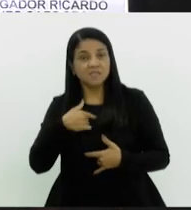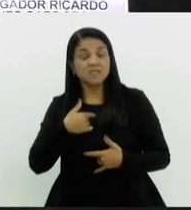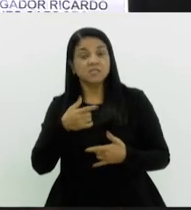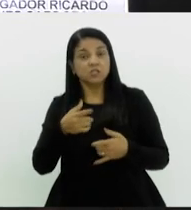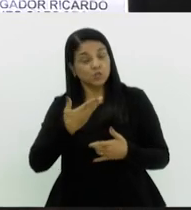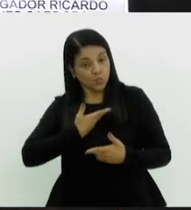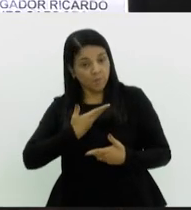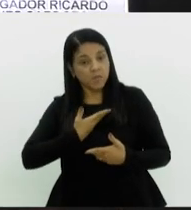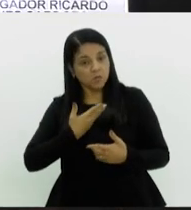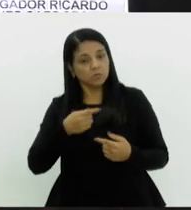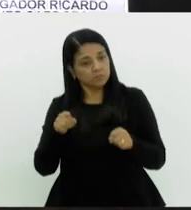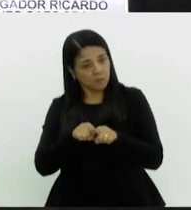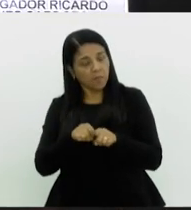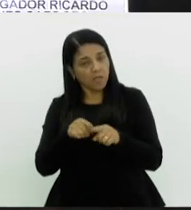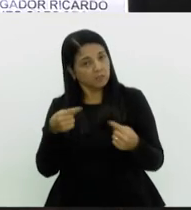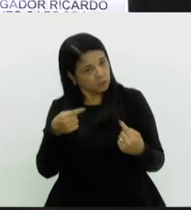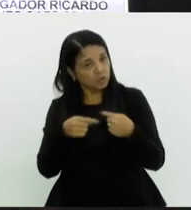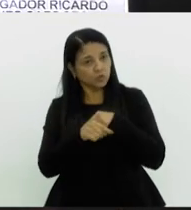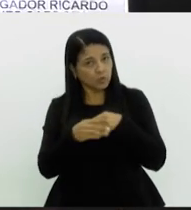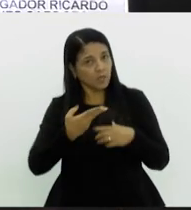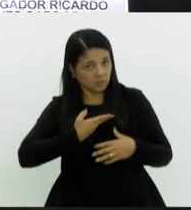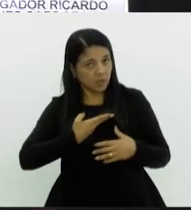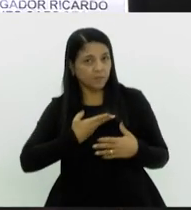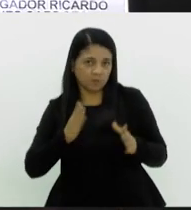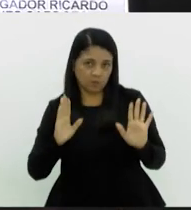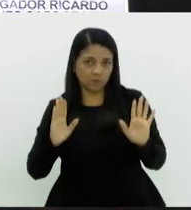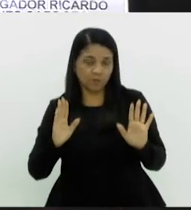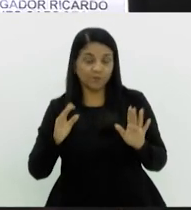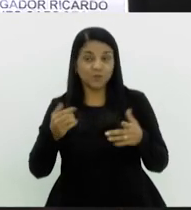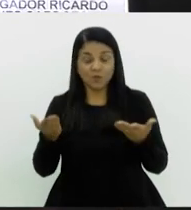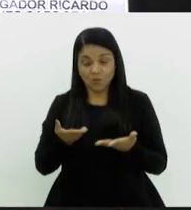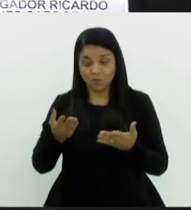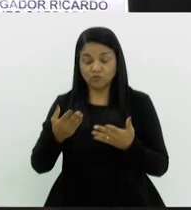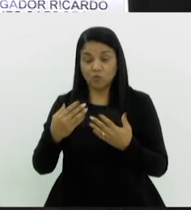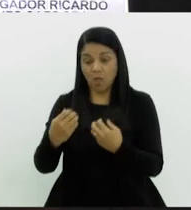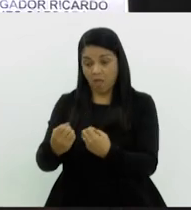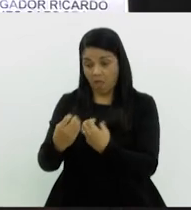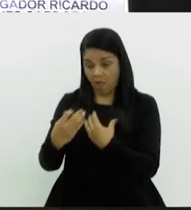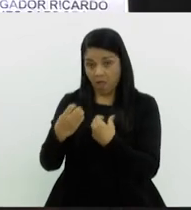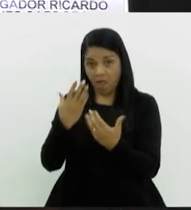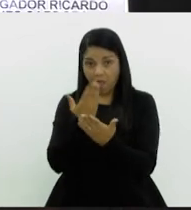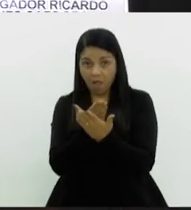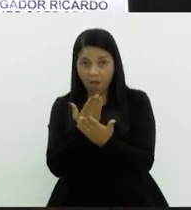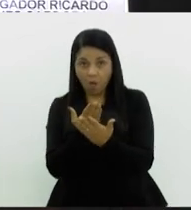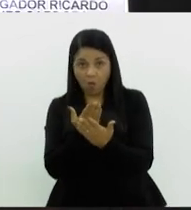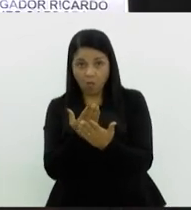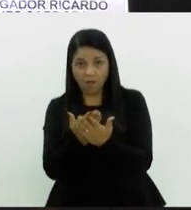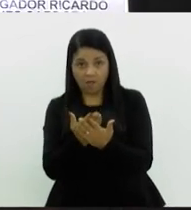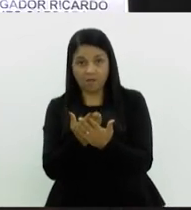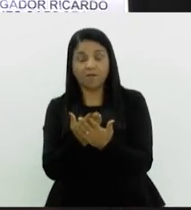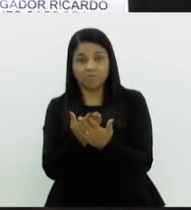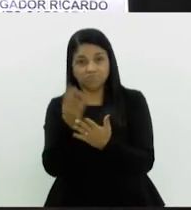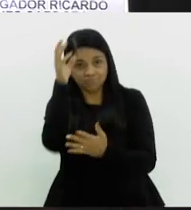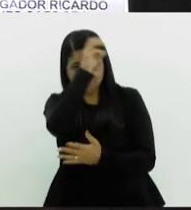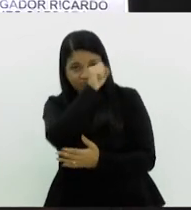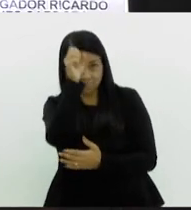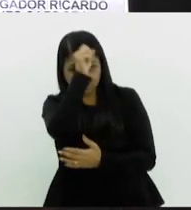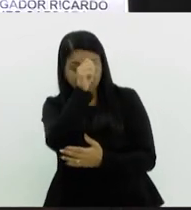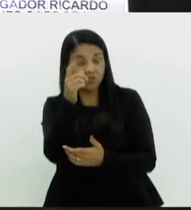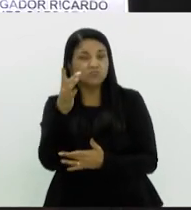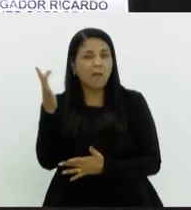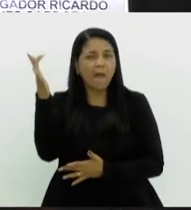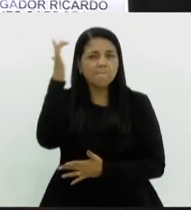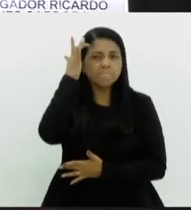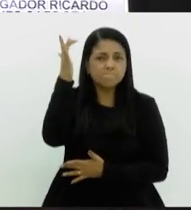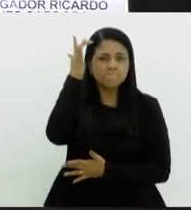seus amigos, como aqui o senhor bem disse. Então, eu hoje tive uma aula aqui de que a gente vai amadurecendo cada dia